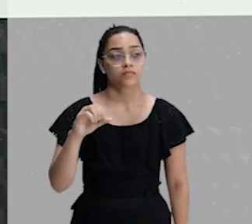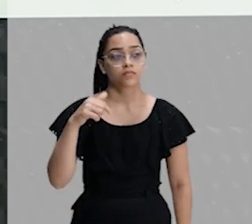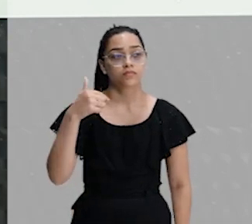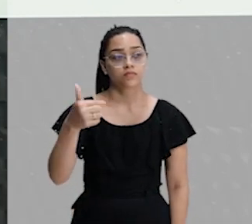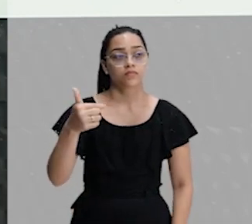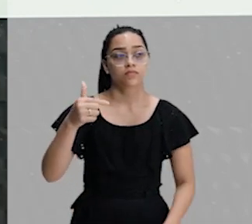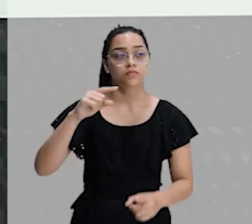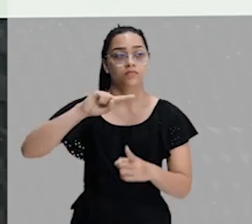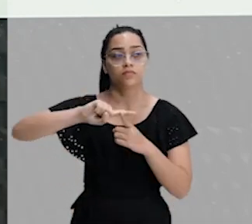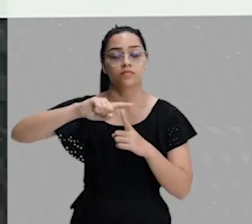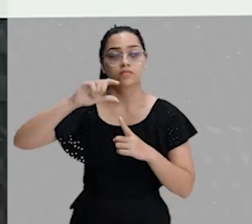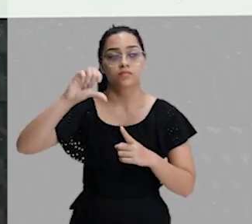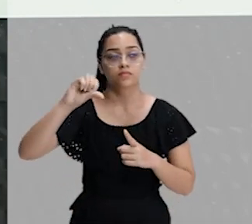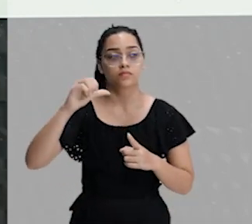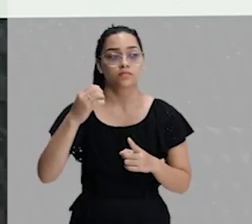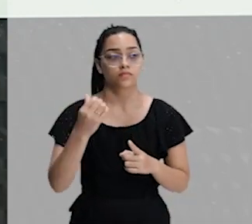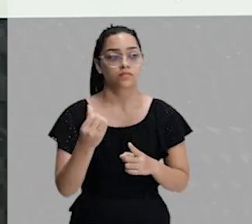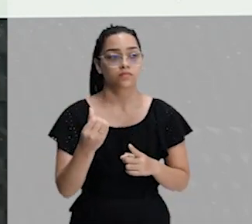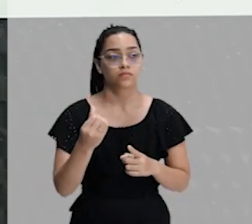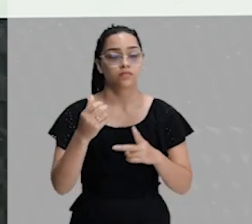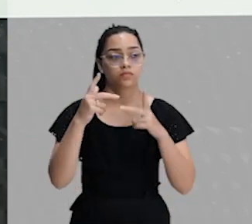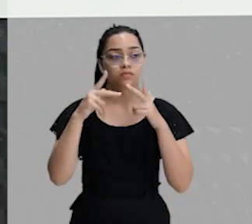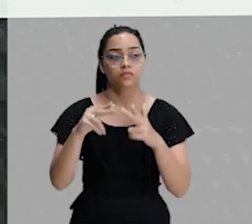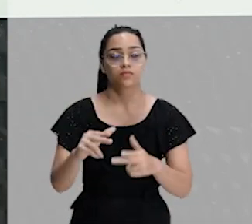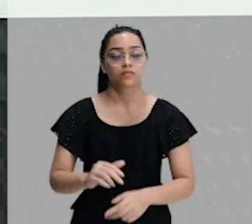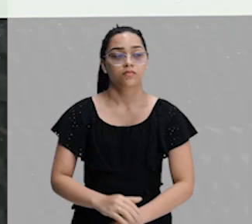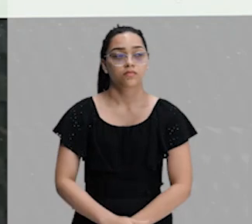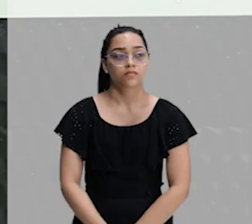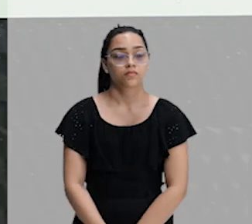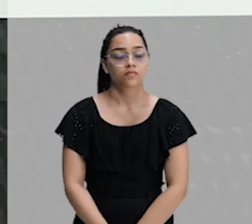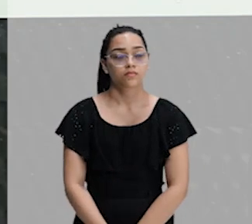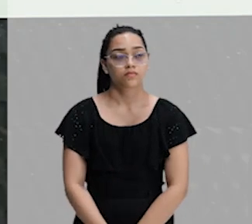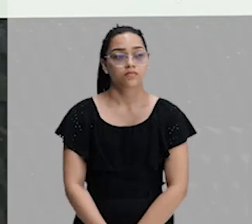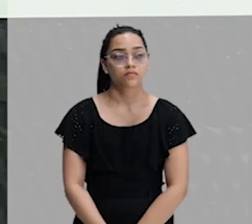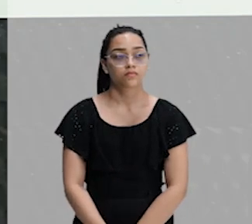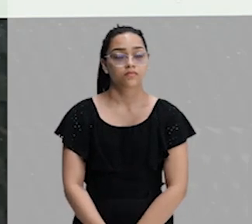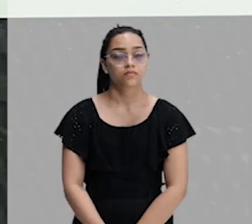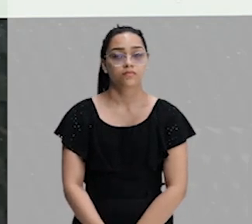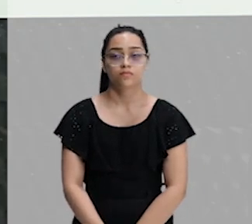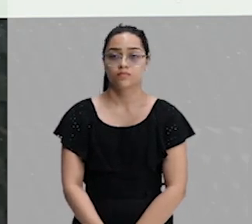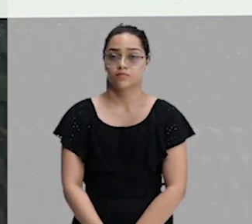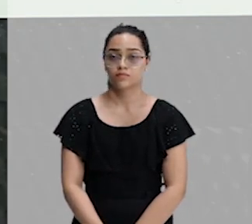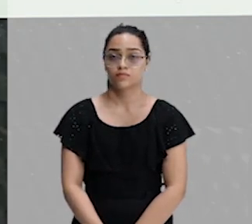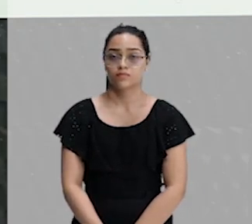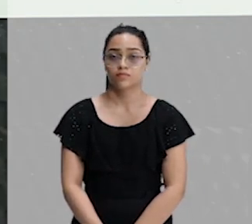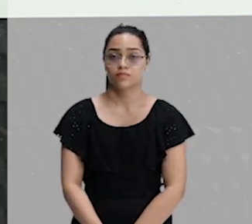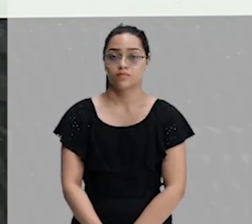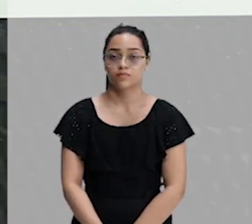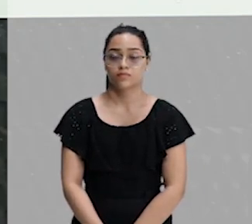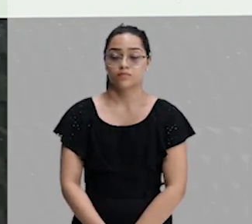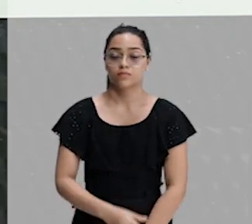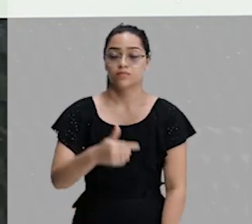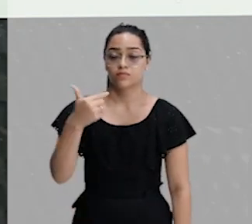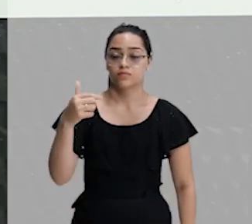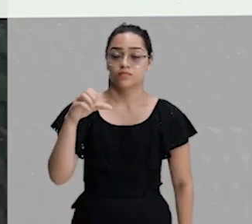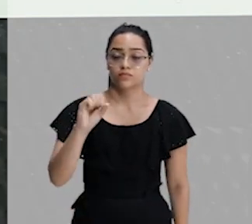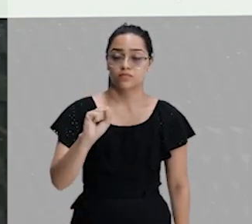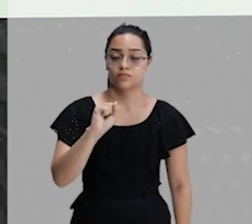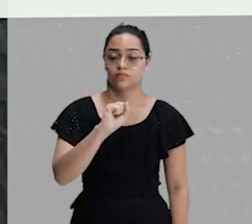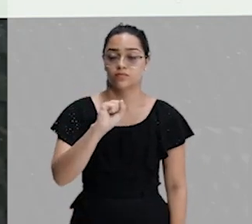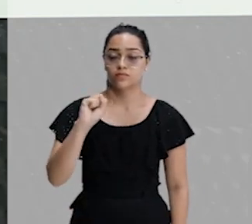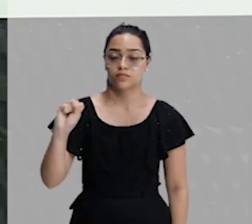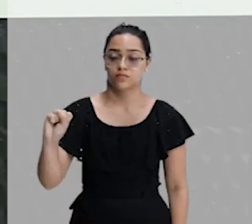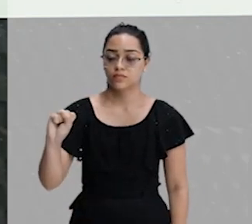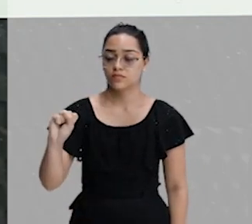192 somado com 96 dá 8. A 18 vai 1. Aí eu vou encontrar